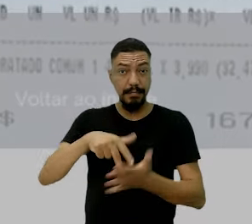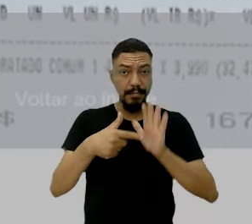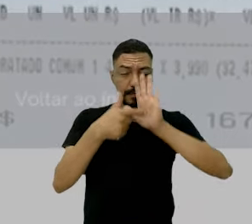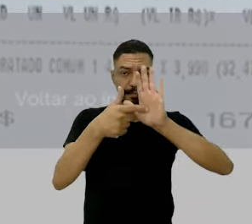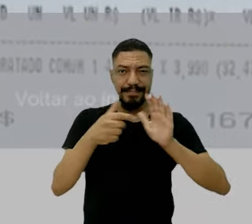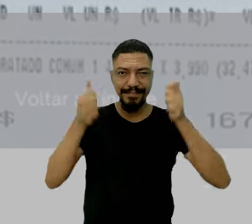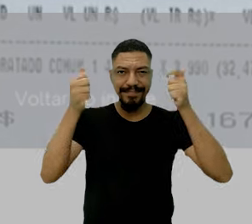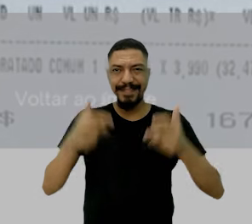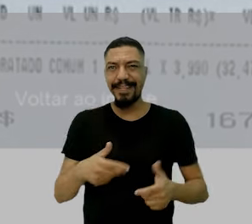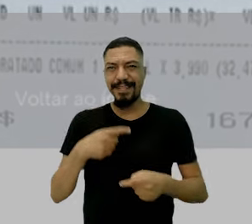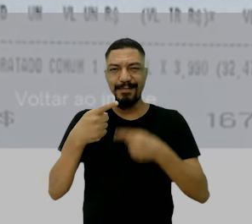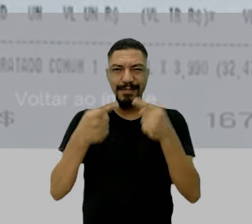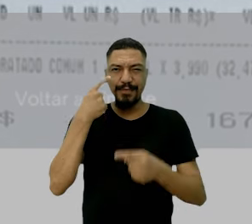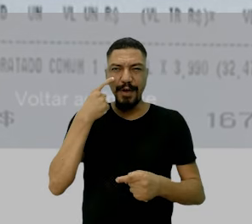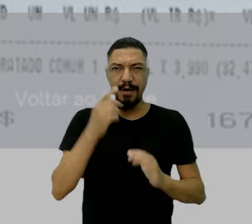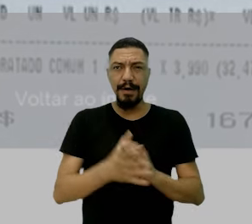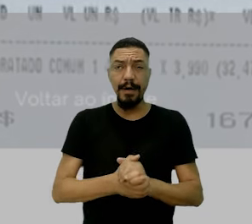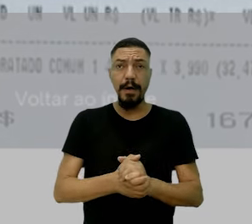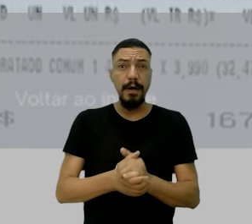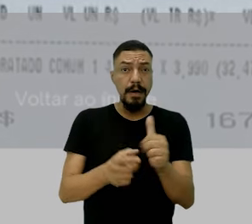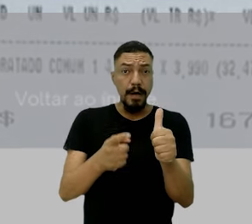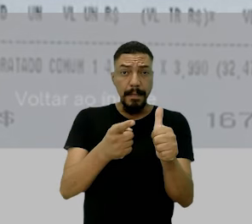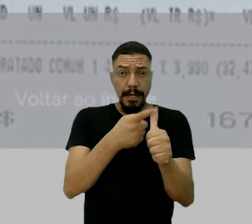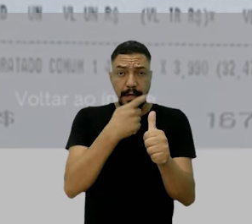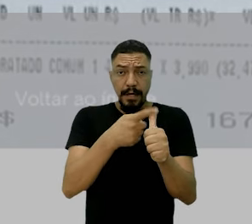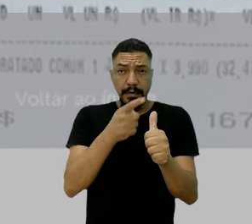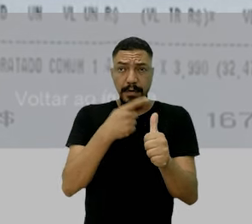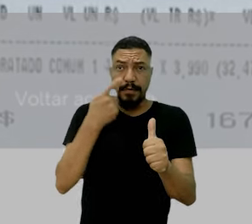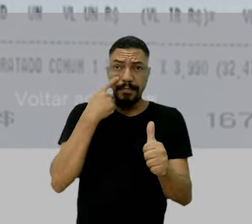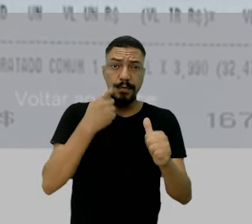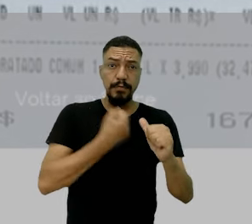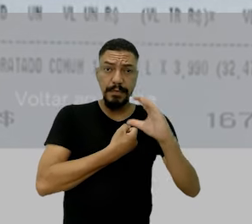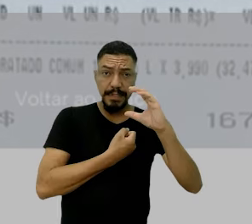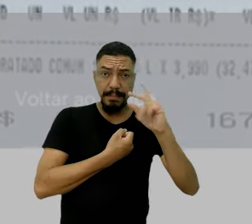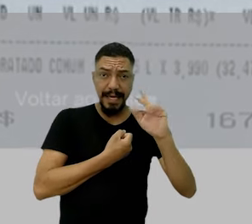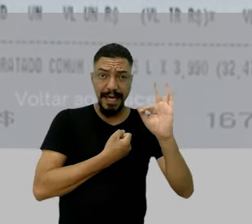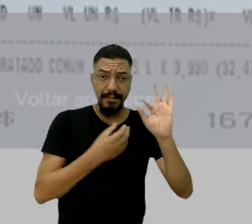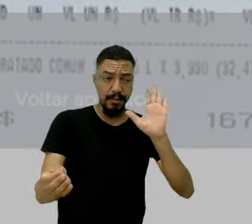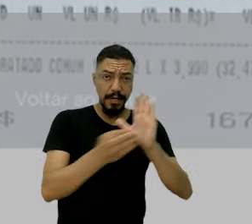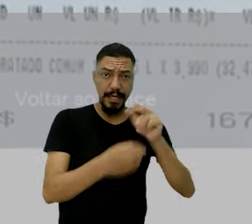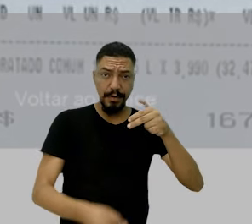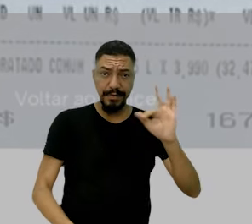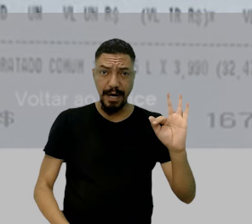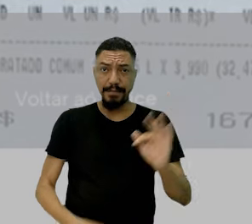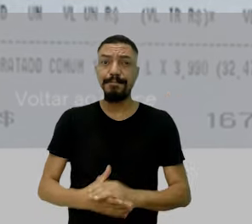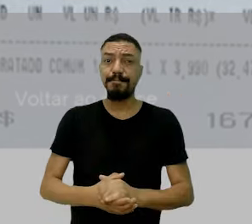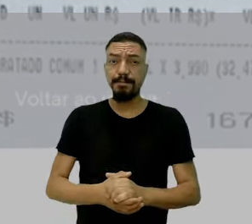mas aí depois, gente... Vamos começar pelo CPF na